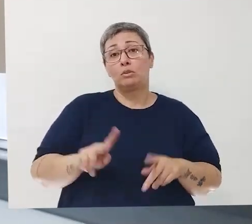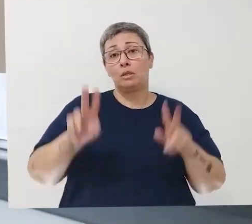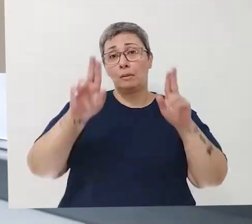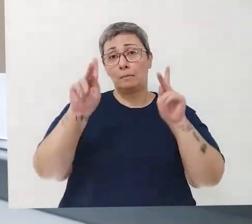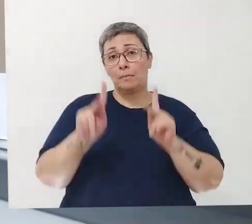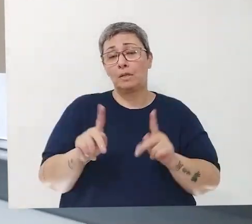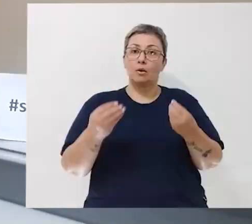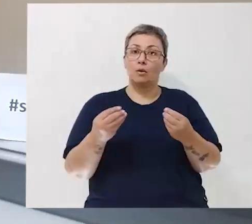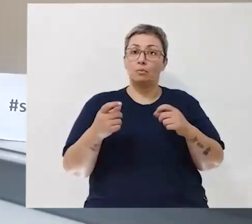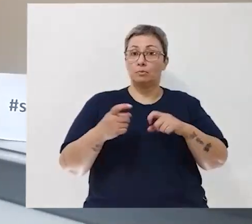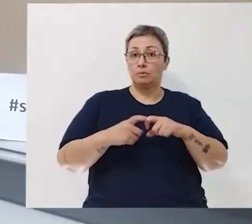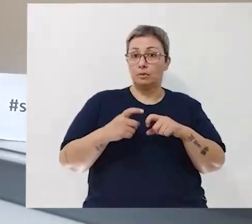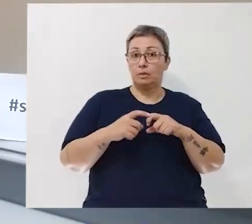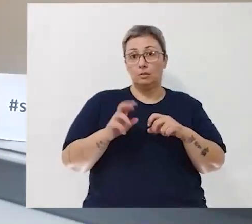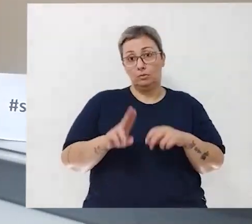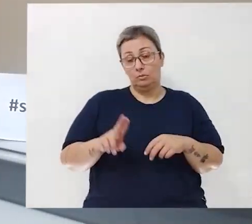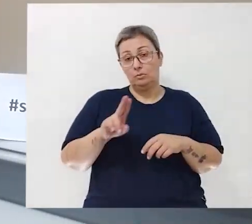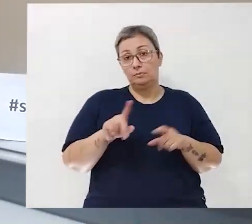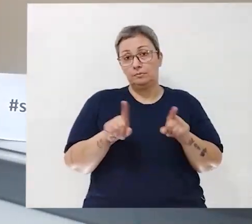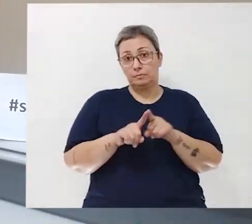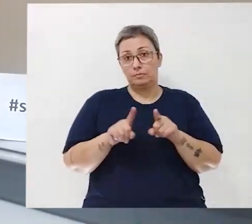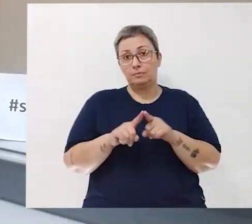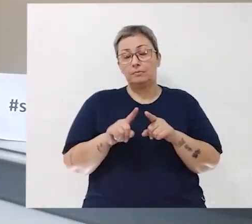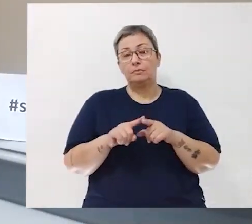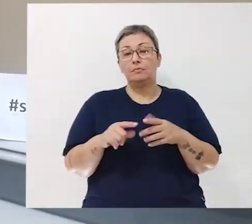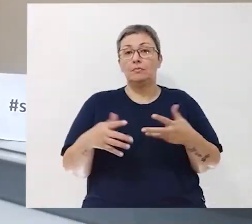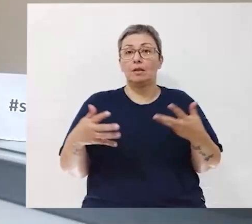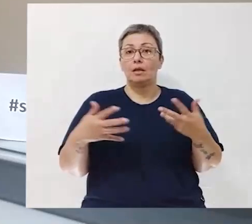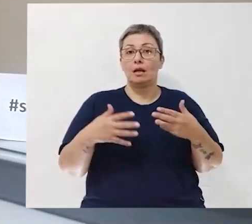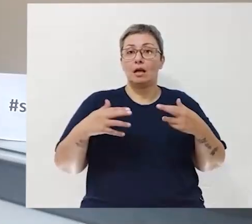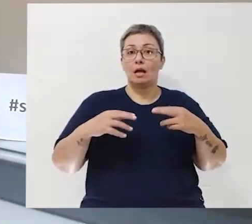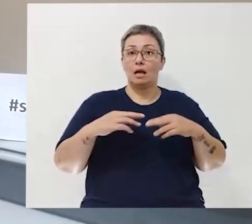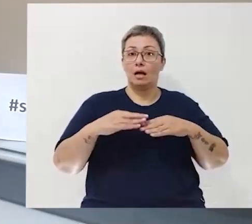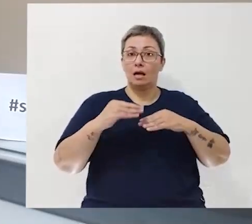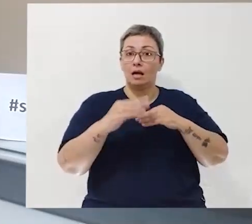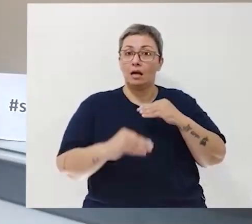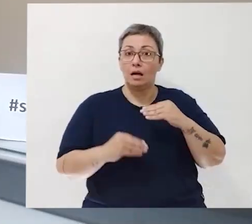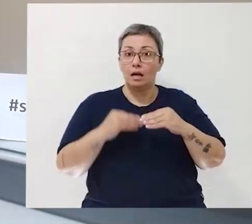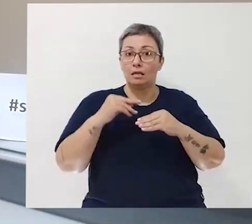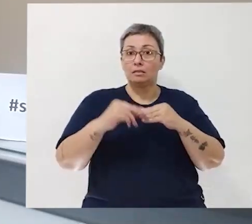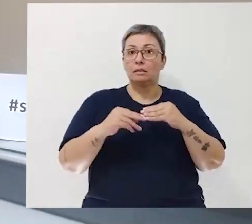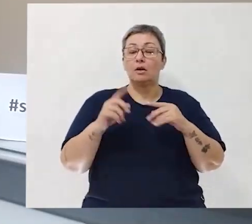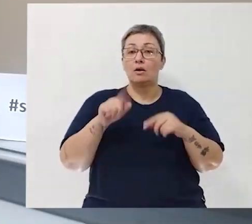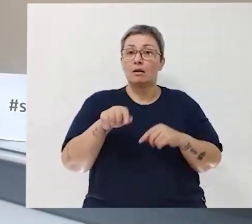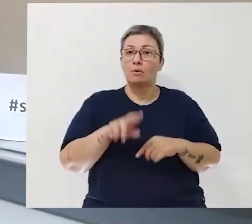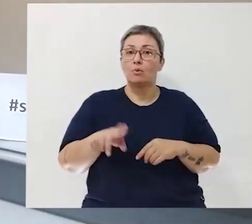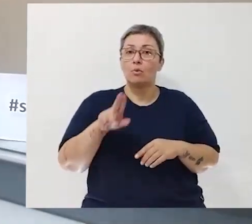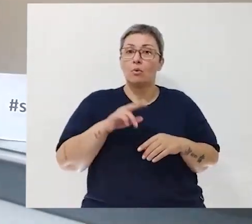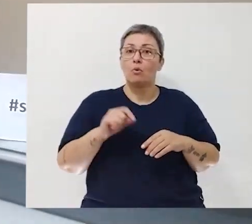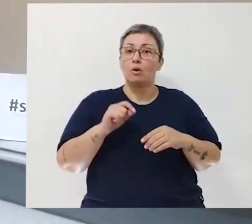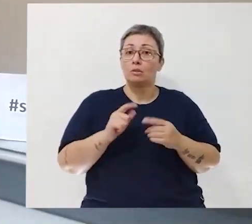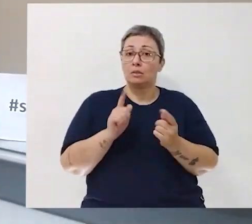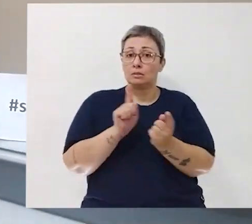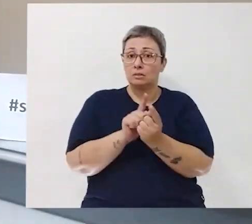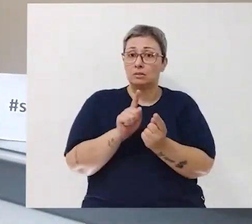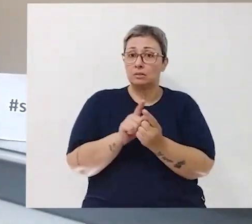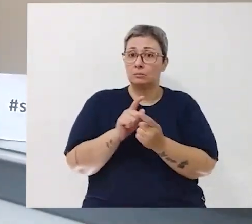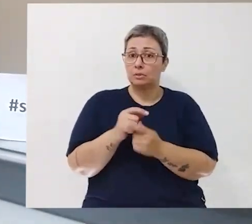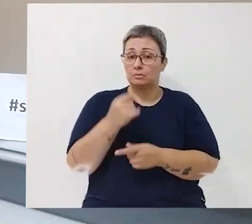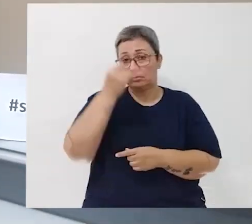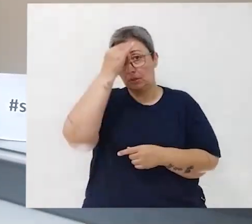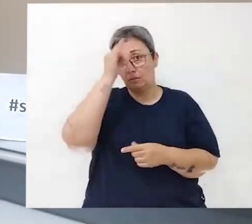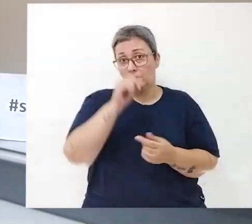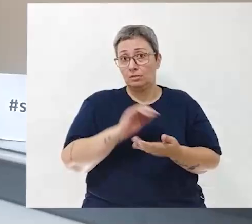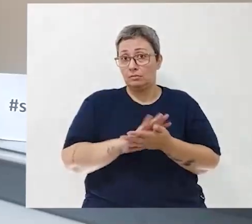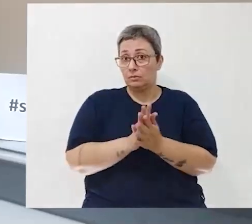né? Como na medicina, por exemplo, né? A radiação, ela é utilizada no tratamento contra o câncer.